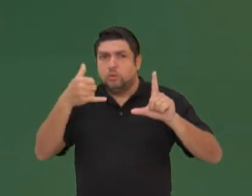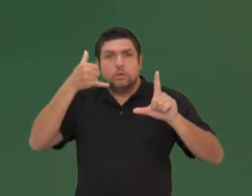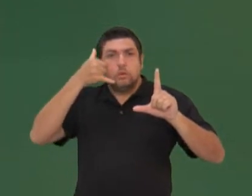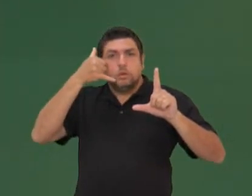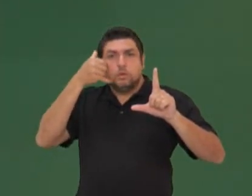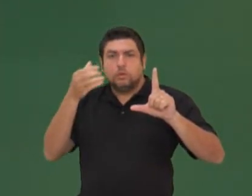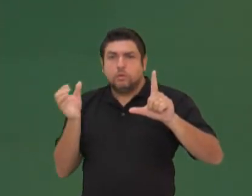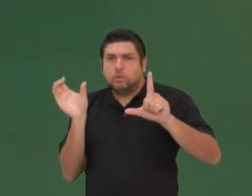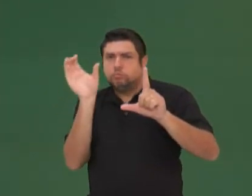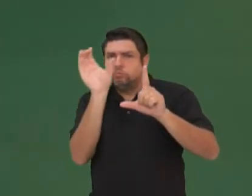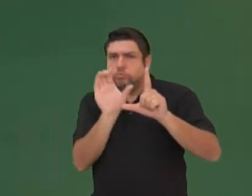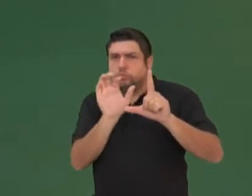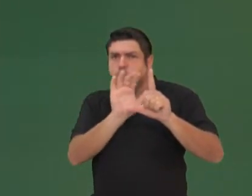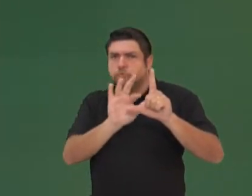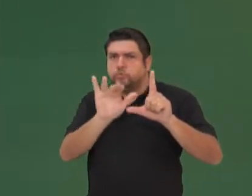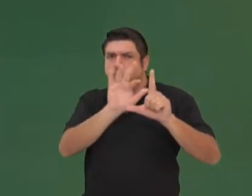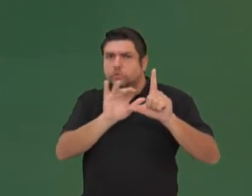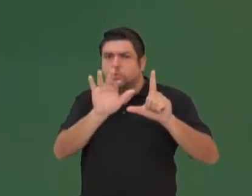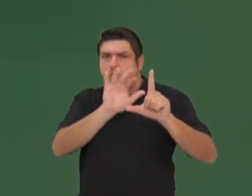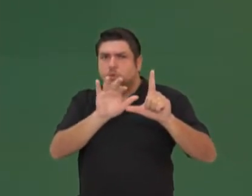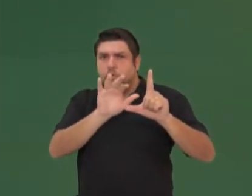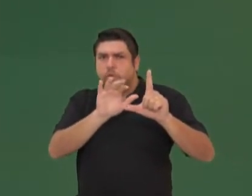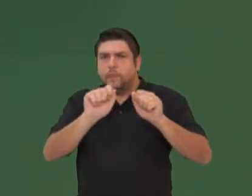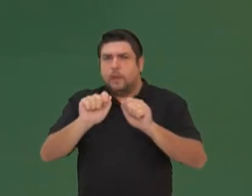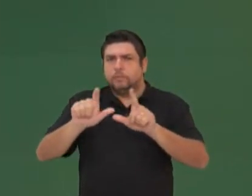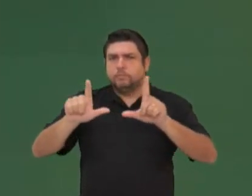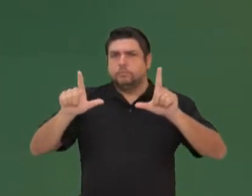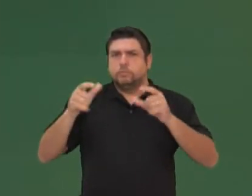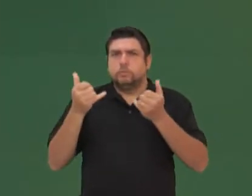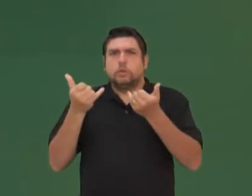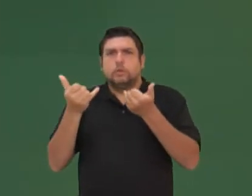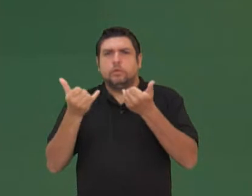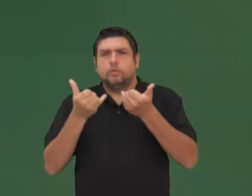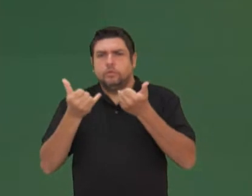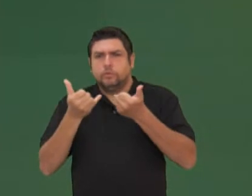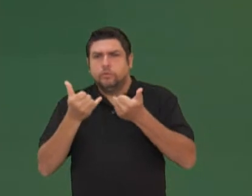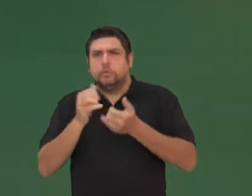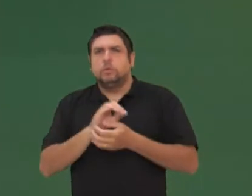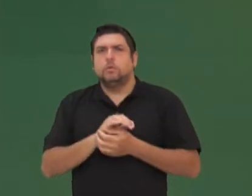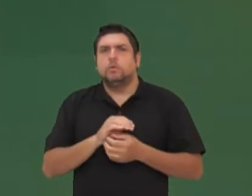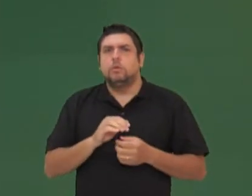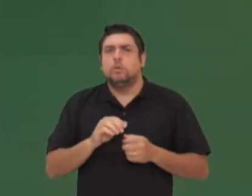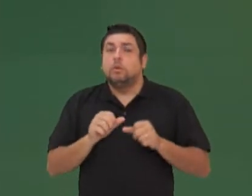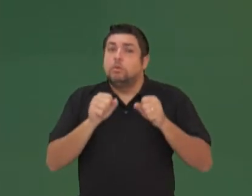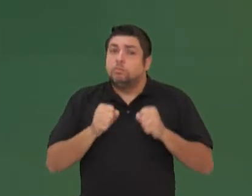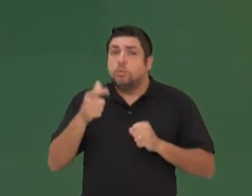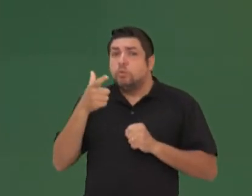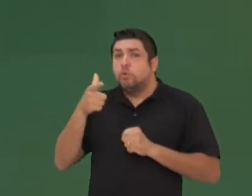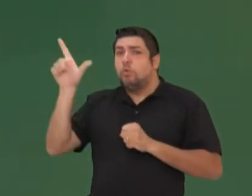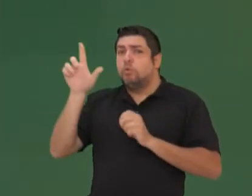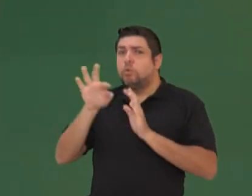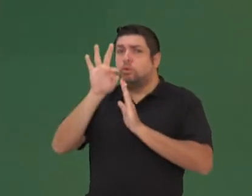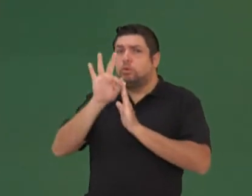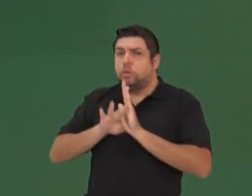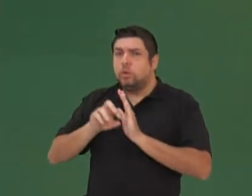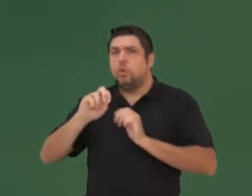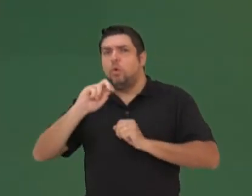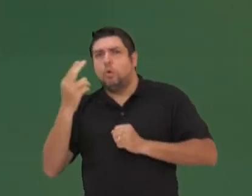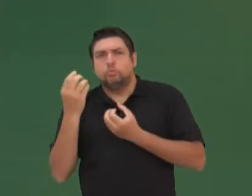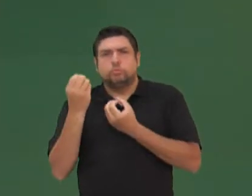para o código e vai observar uma informação que o professor deixou lá. Quem sabe seja algum outro texto ou algumas informações de